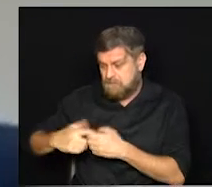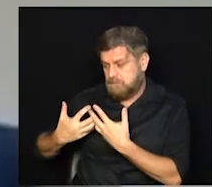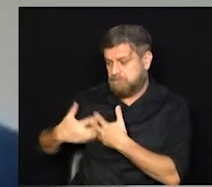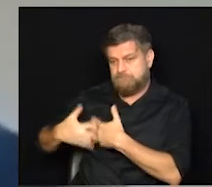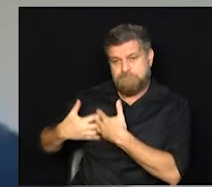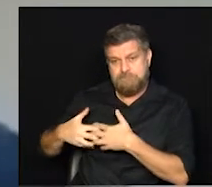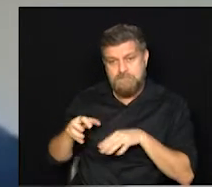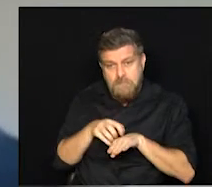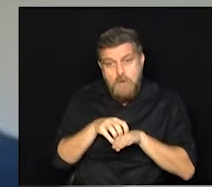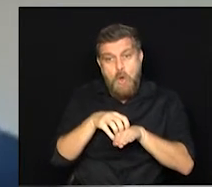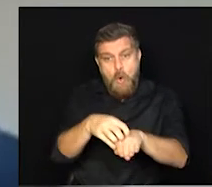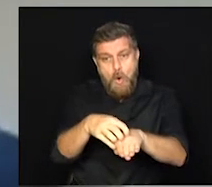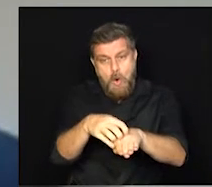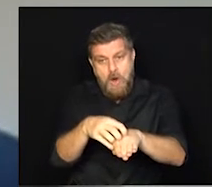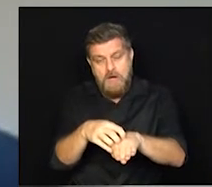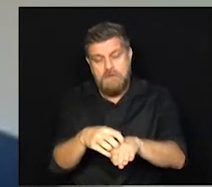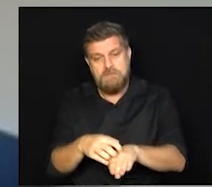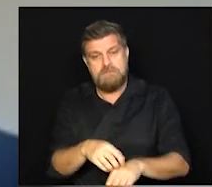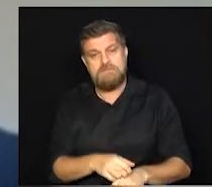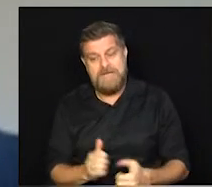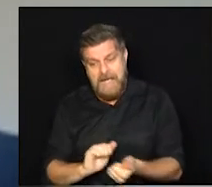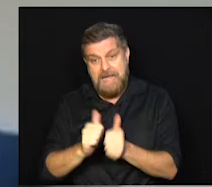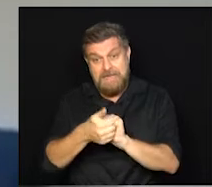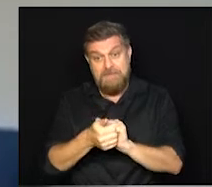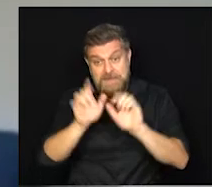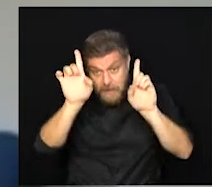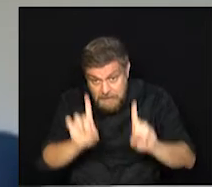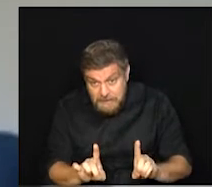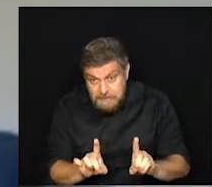esse transporte para as crianças com deficiência.